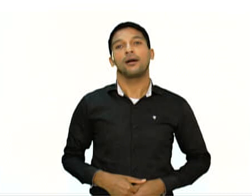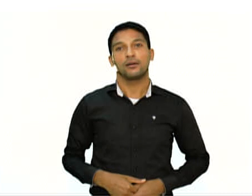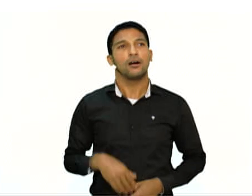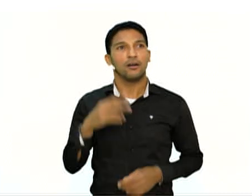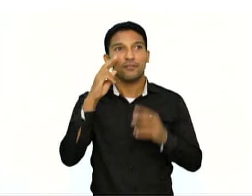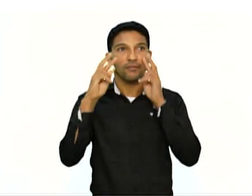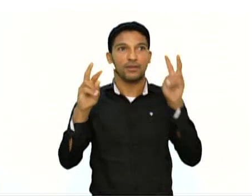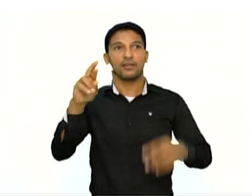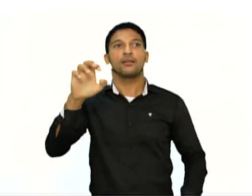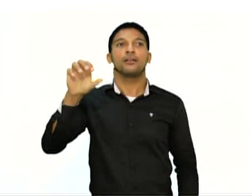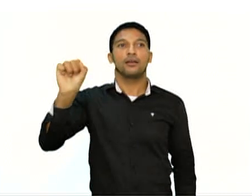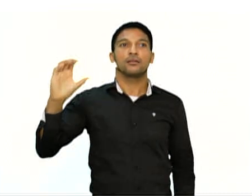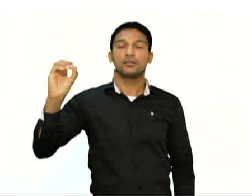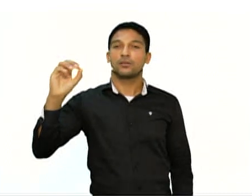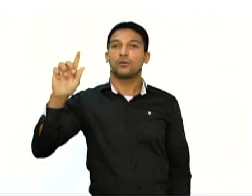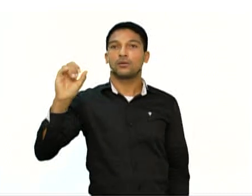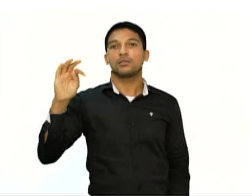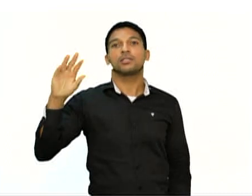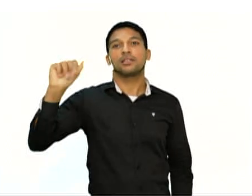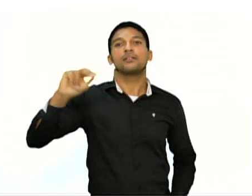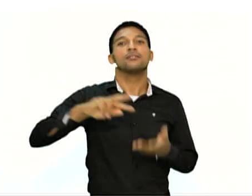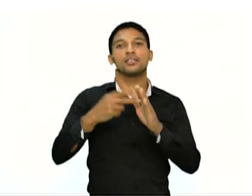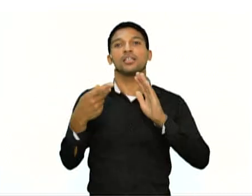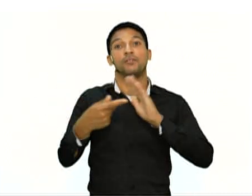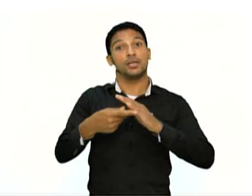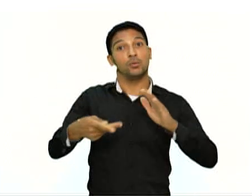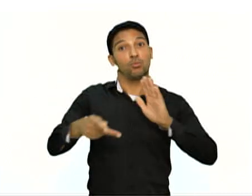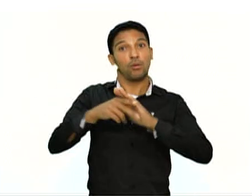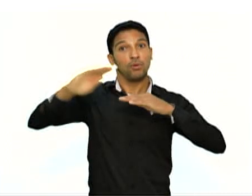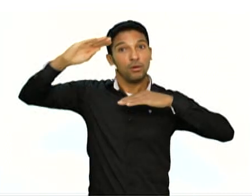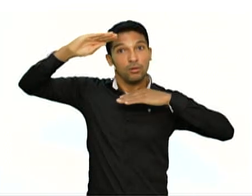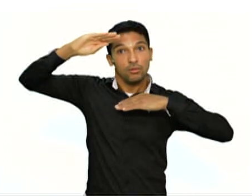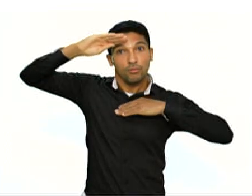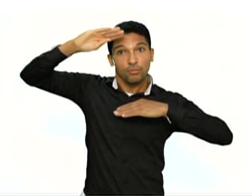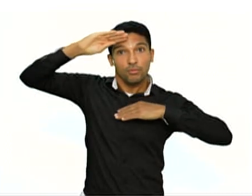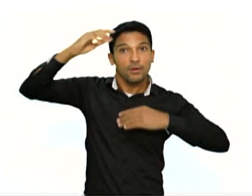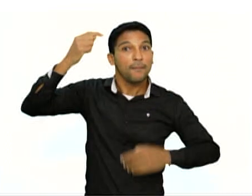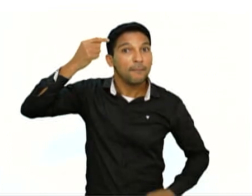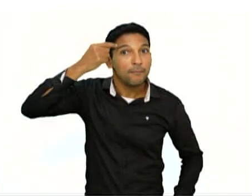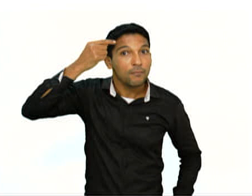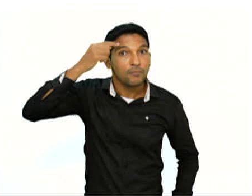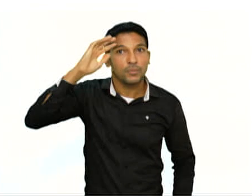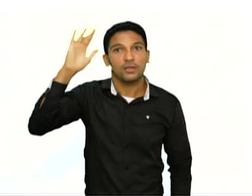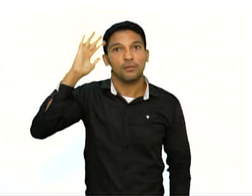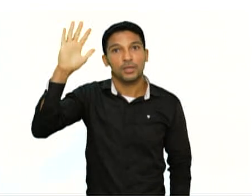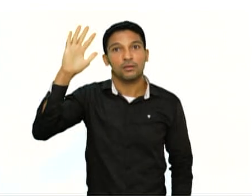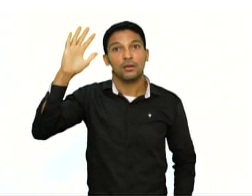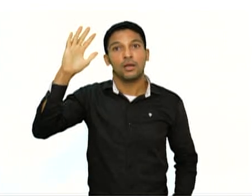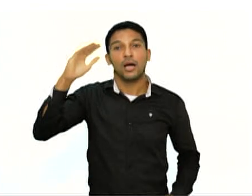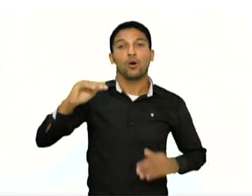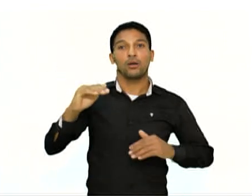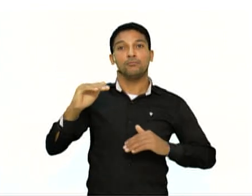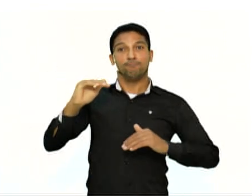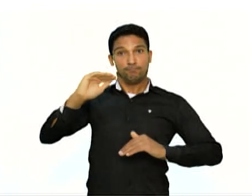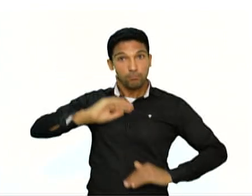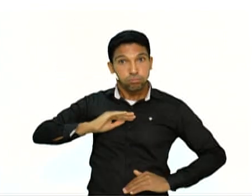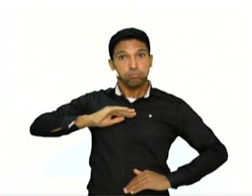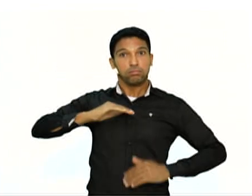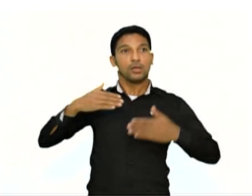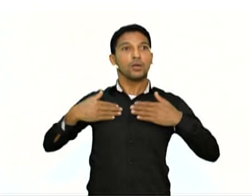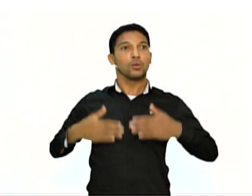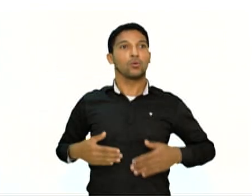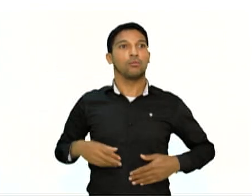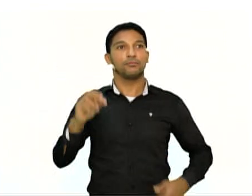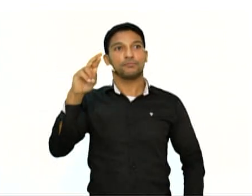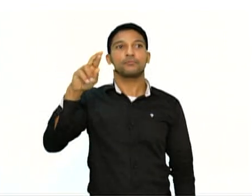cogitans refere-se ao aspecto humano do pensamento, já a res extensa refere-se ao corpo. Então, res cogitans e res